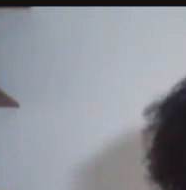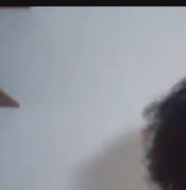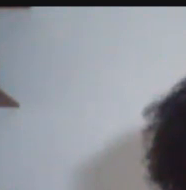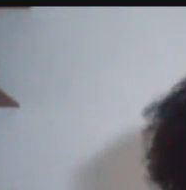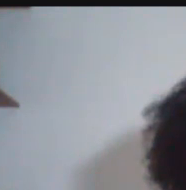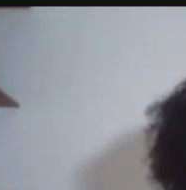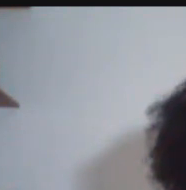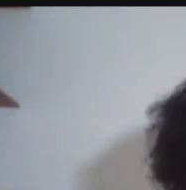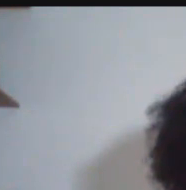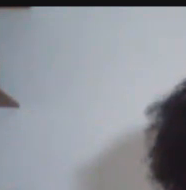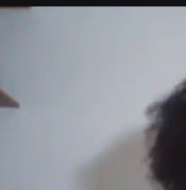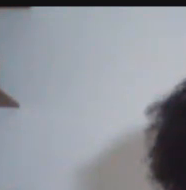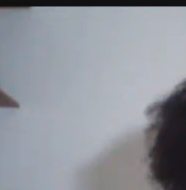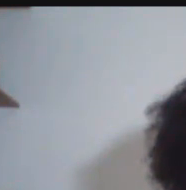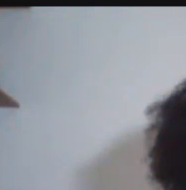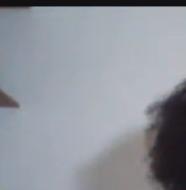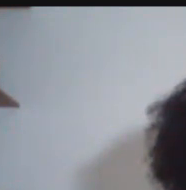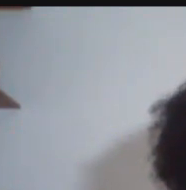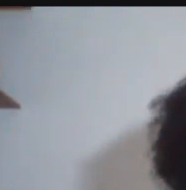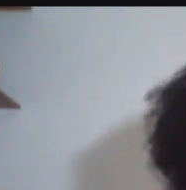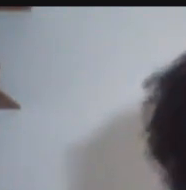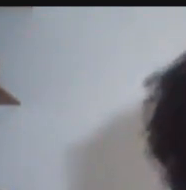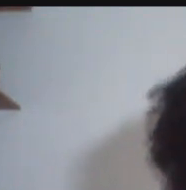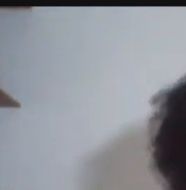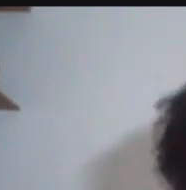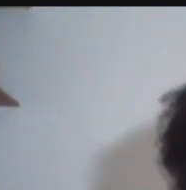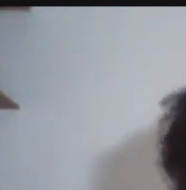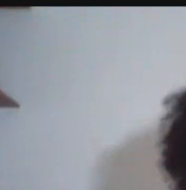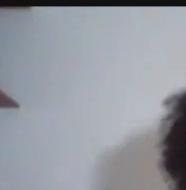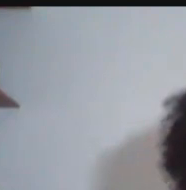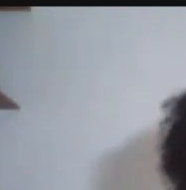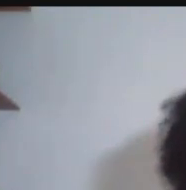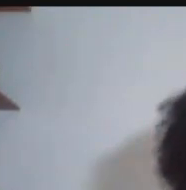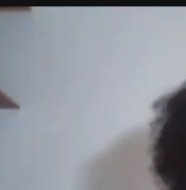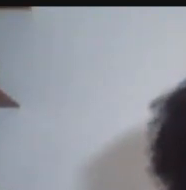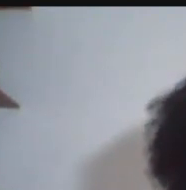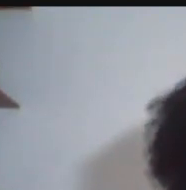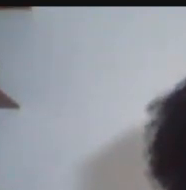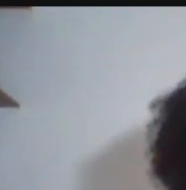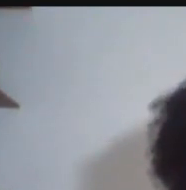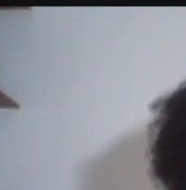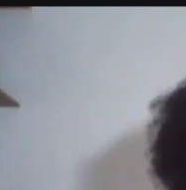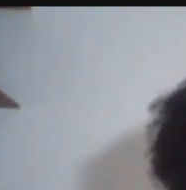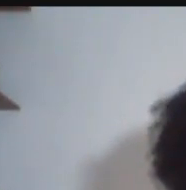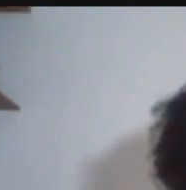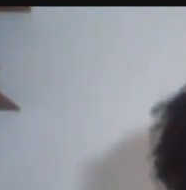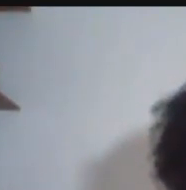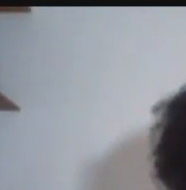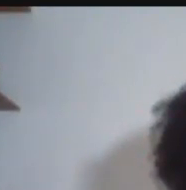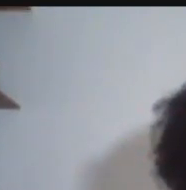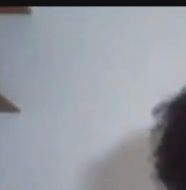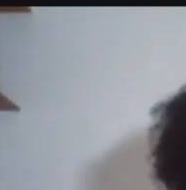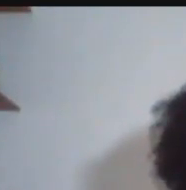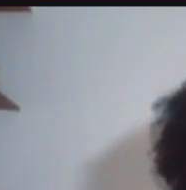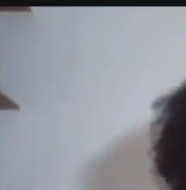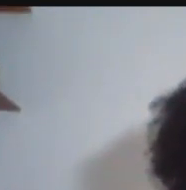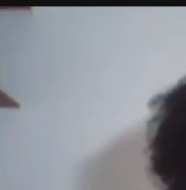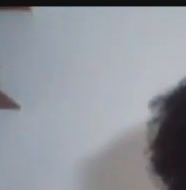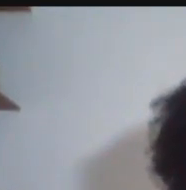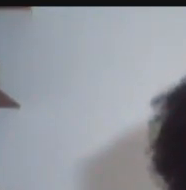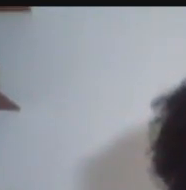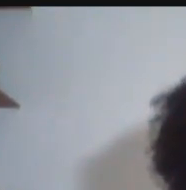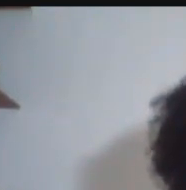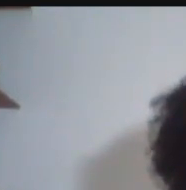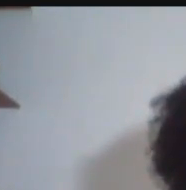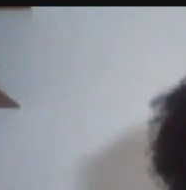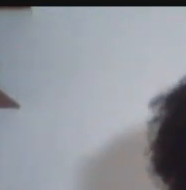reflexivas, nós estarmos, assim, atualizando, né, essas questões com alguém, com o professor, né, que